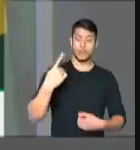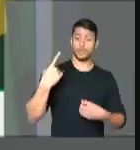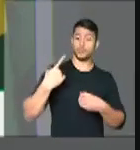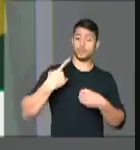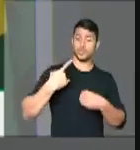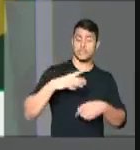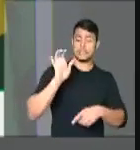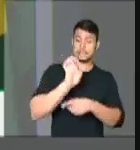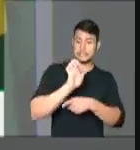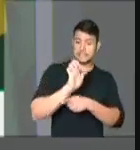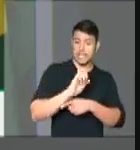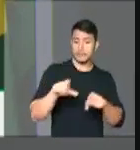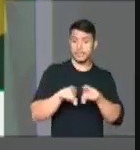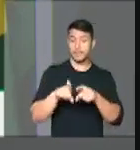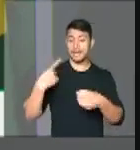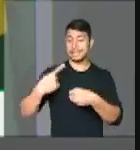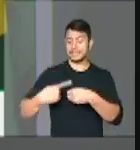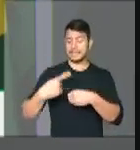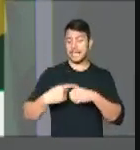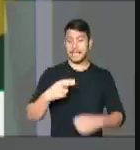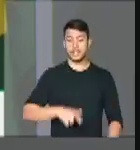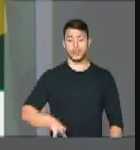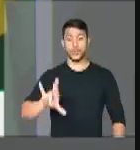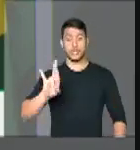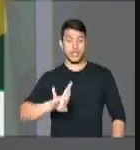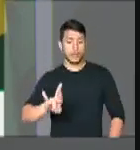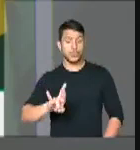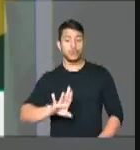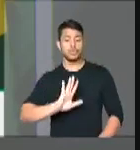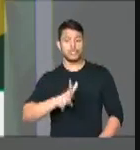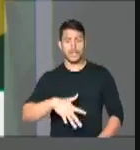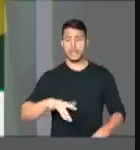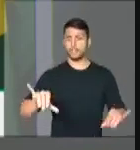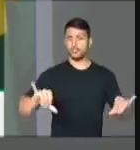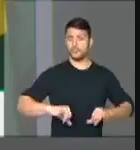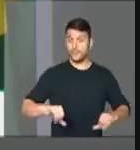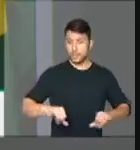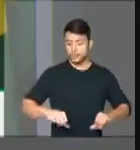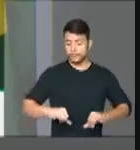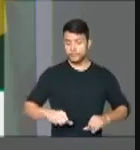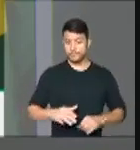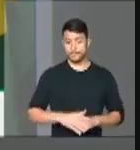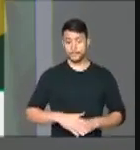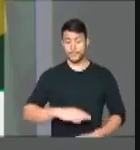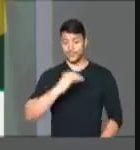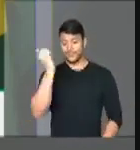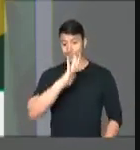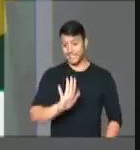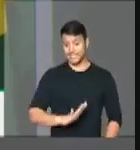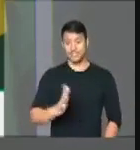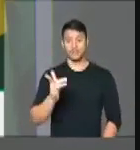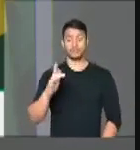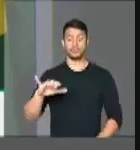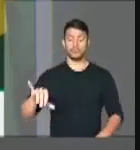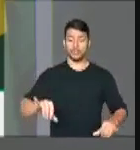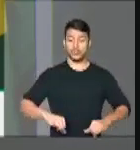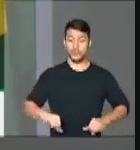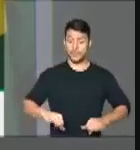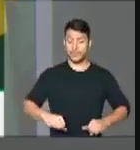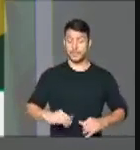capital do Rio de Janeiro, que é uma cidade que sofreu muito nos últimos anos, sofreu demais. O Brasil sofreu e o